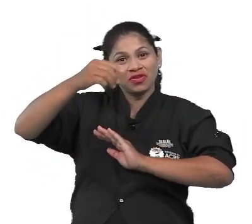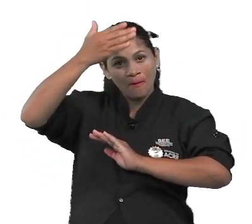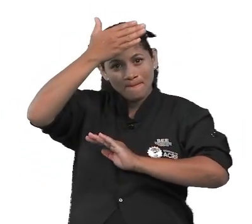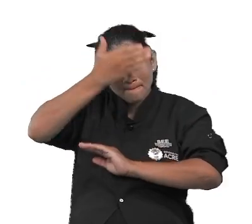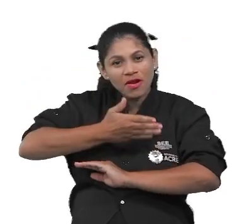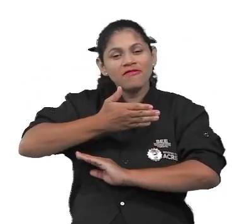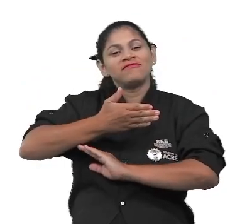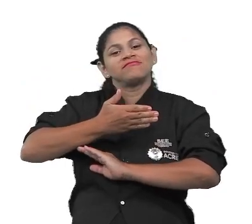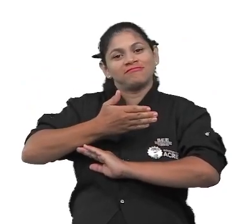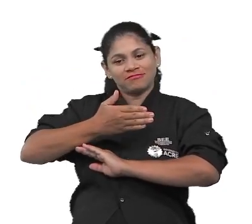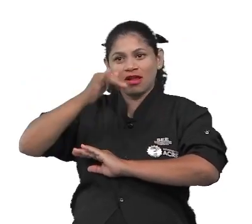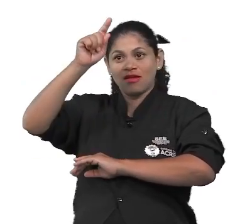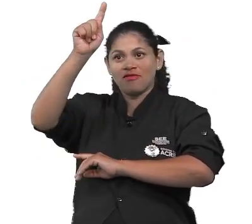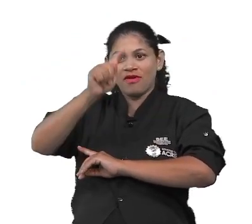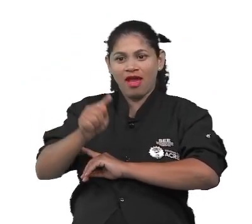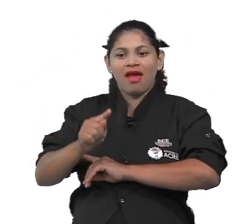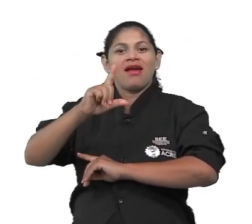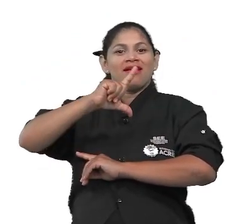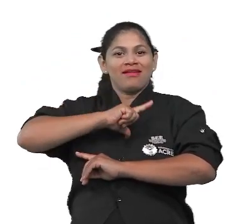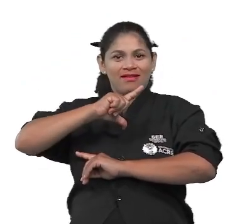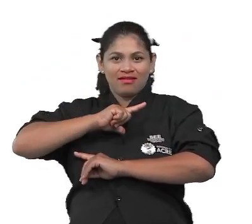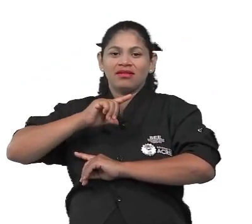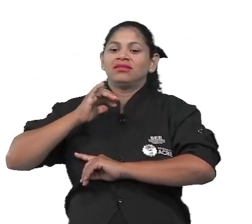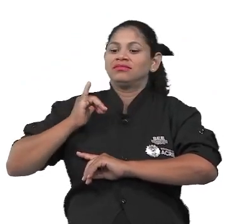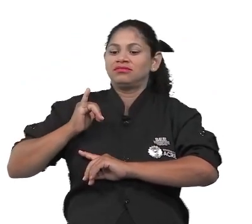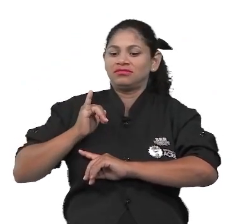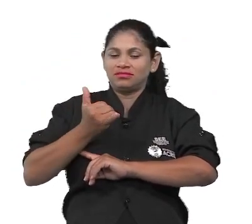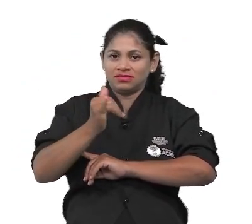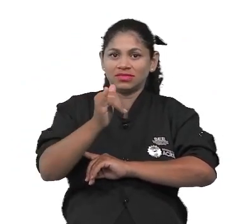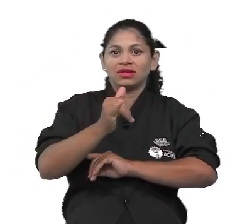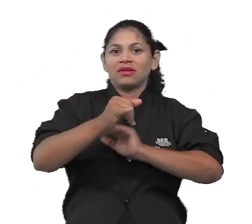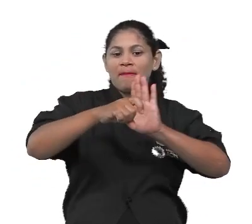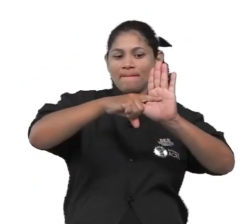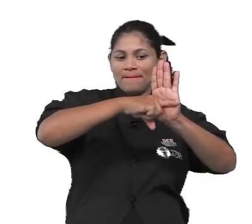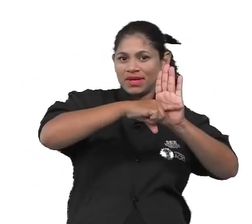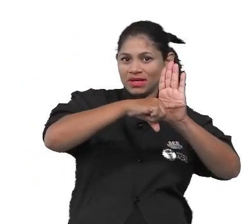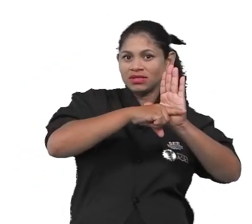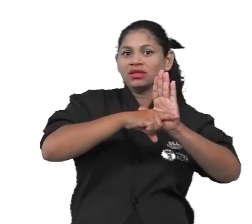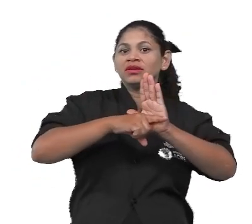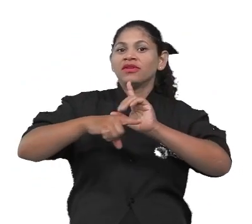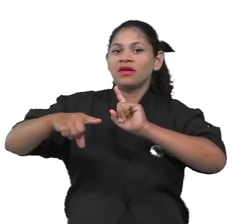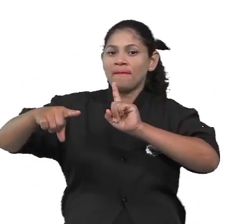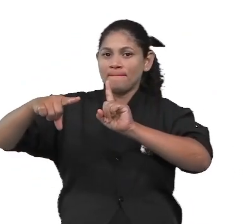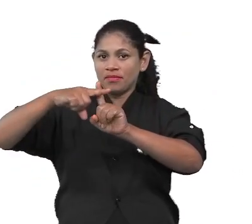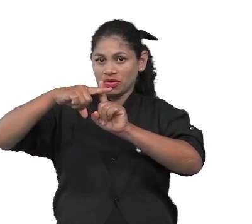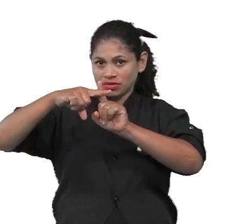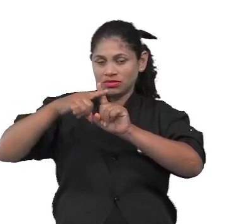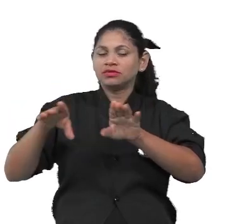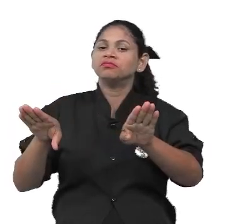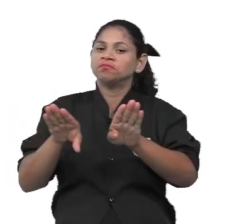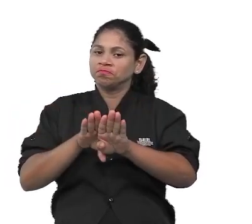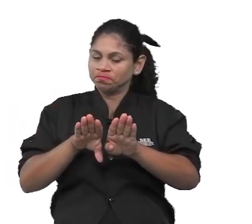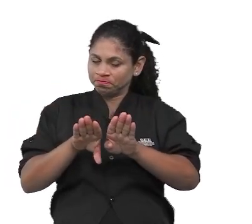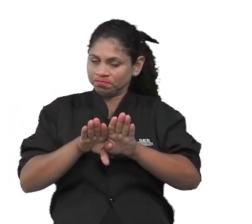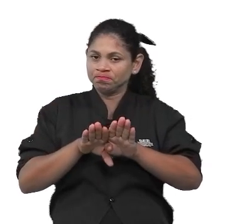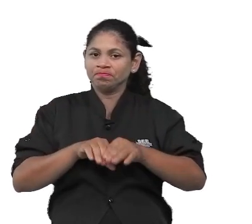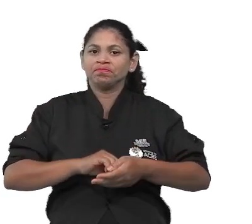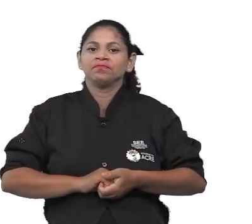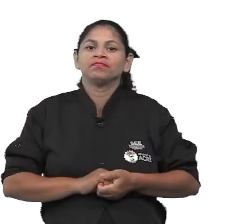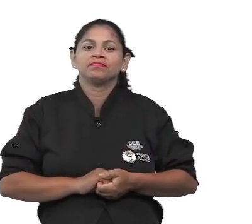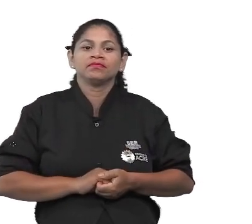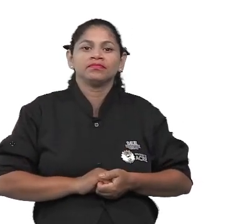também introduziu esses conceitos de carga positiva e também de carga negativa para desenvolver ali os